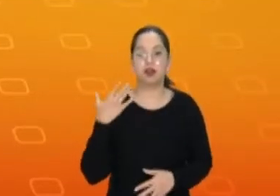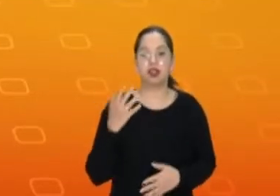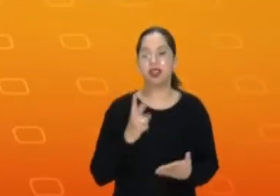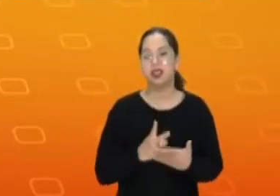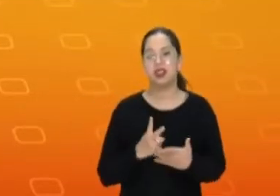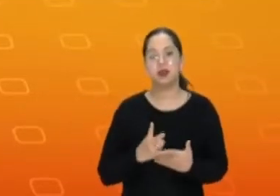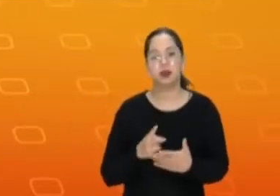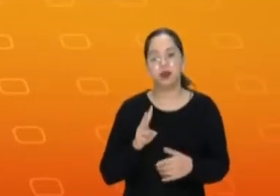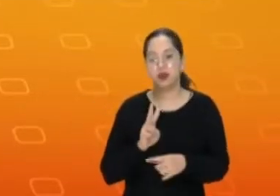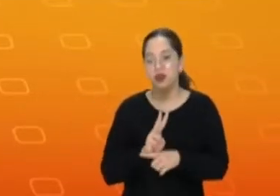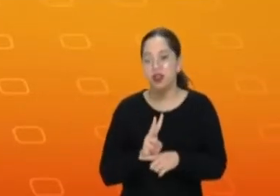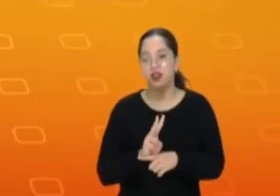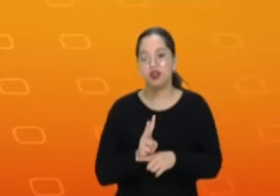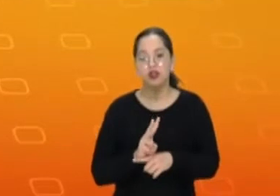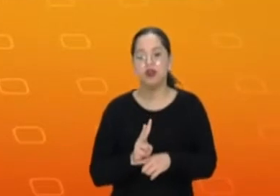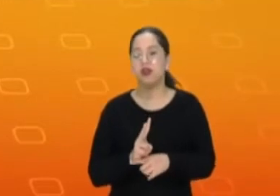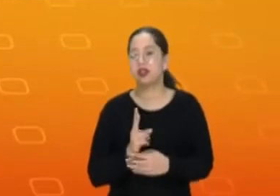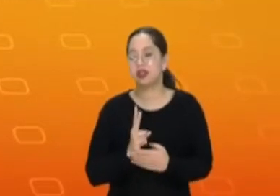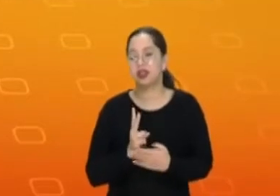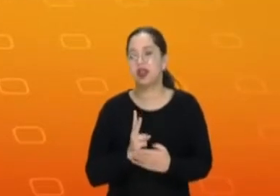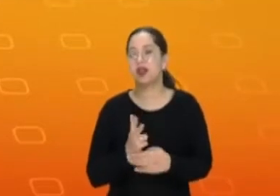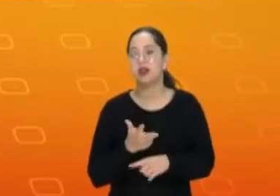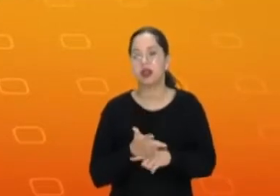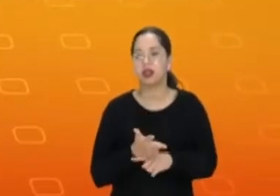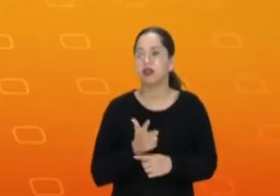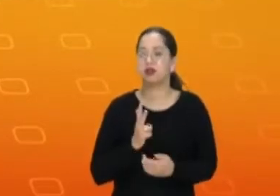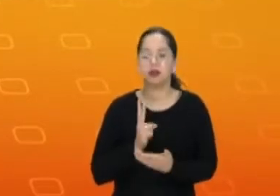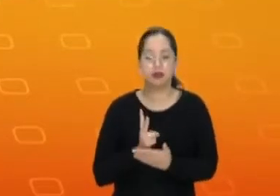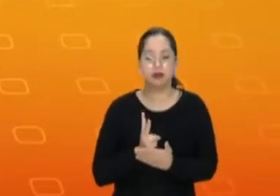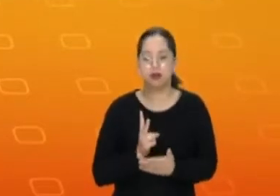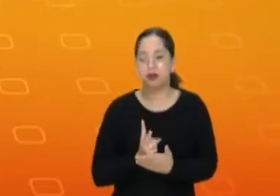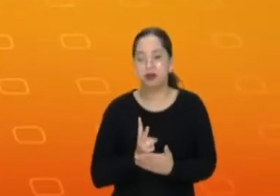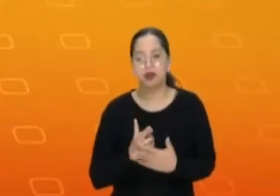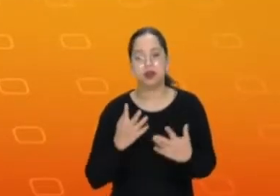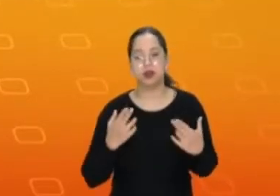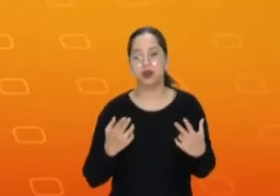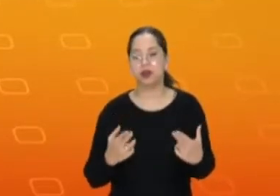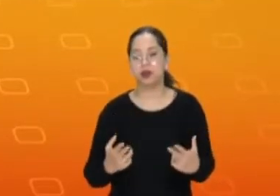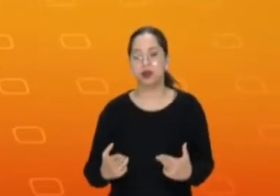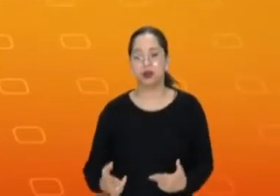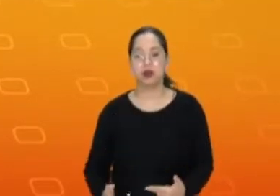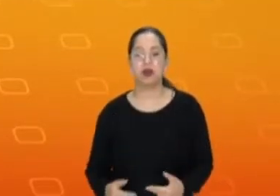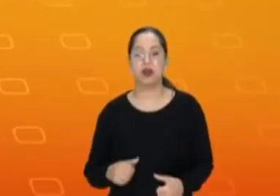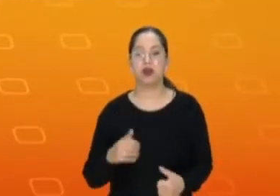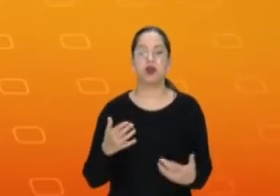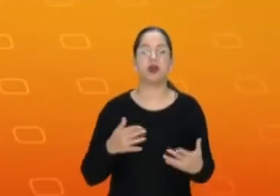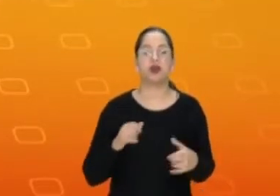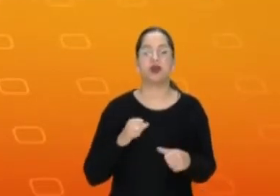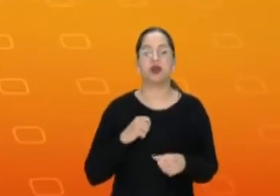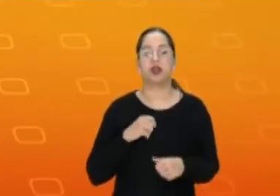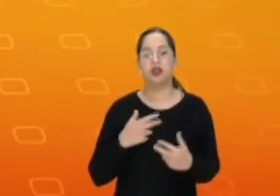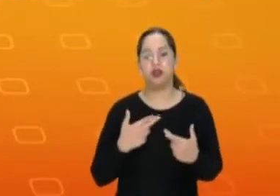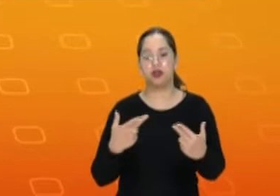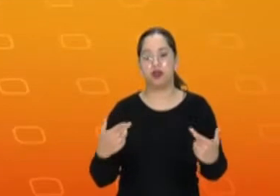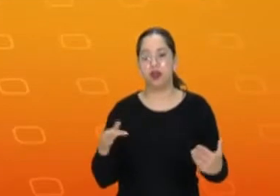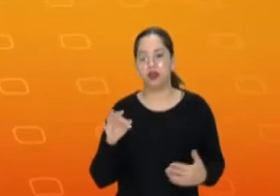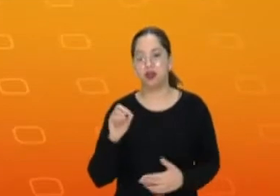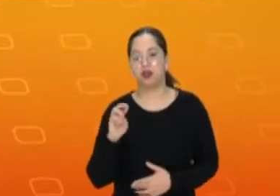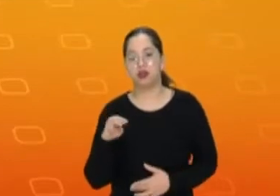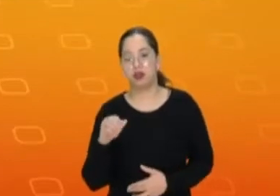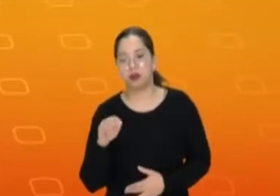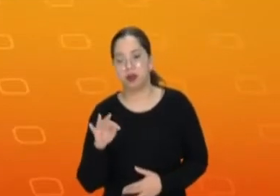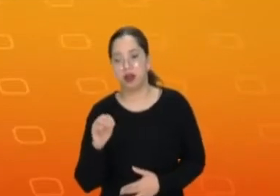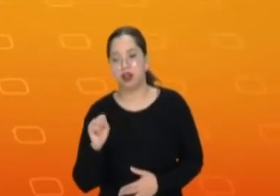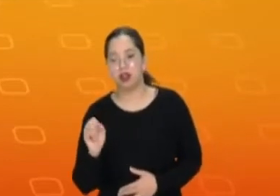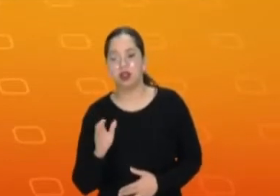Então, beleza, a gente digitalizou, então hoje existem vários formatos, vários codecs, estamos falando de HD, 4K, 8K, 16K,